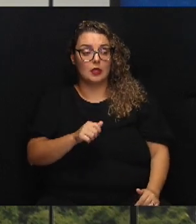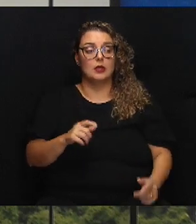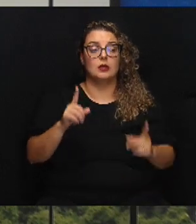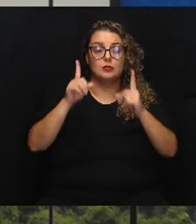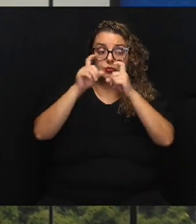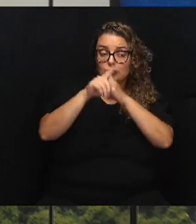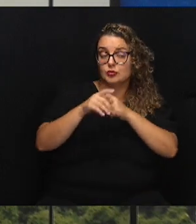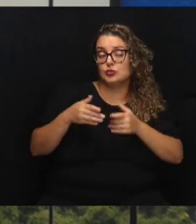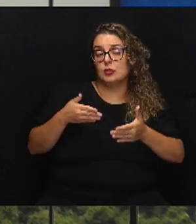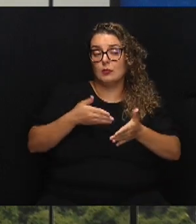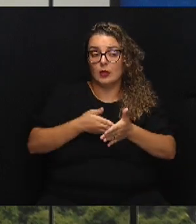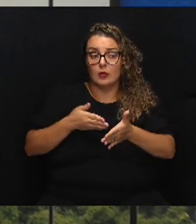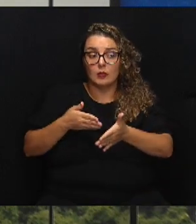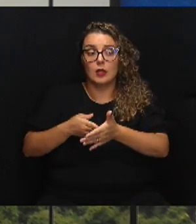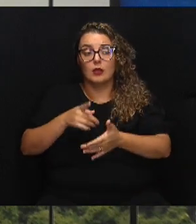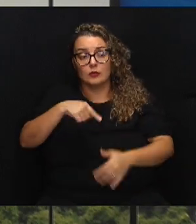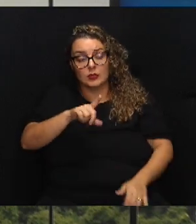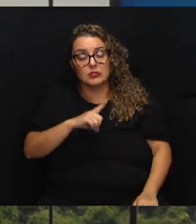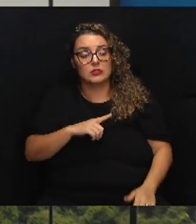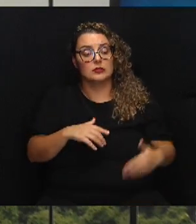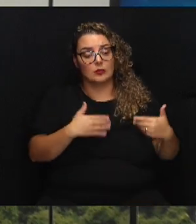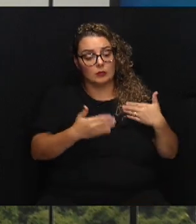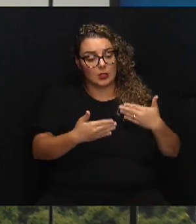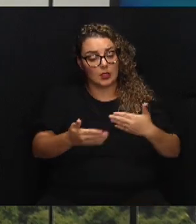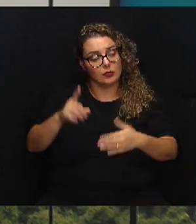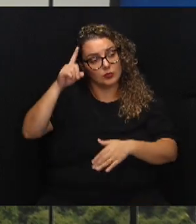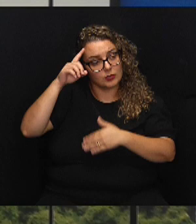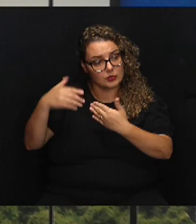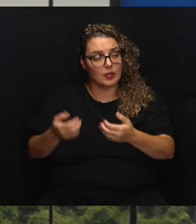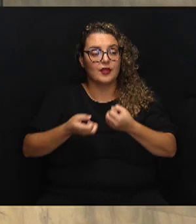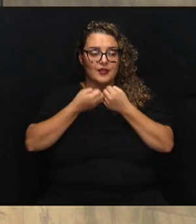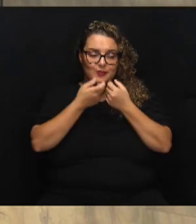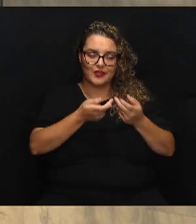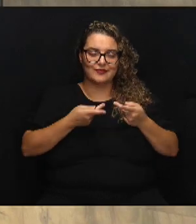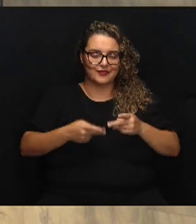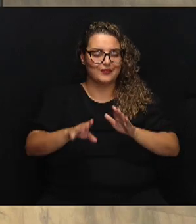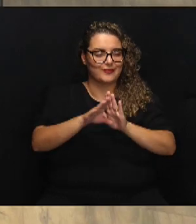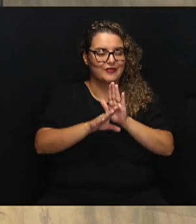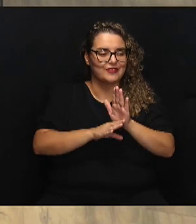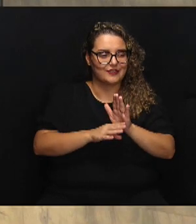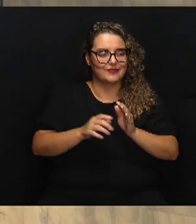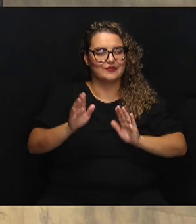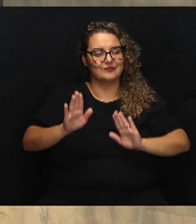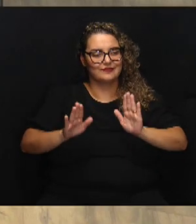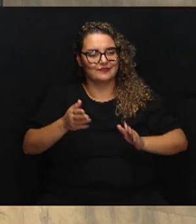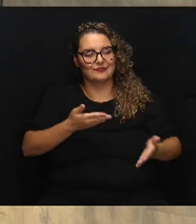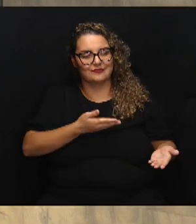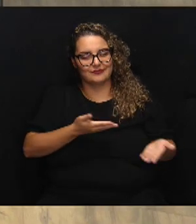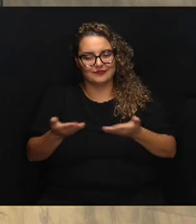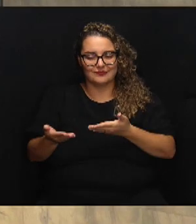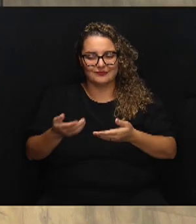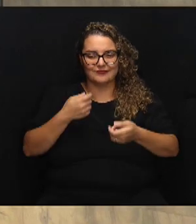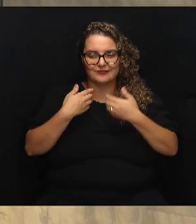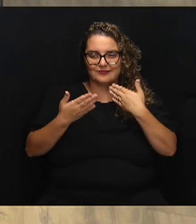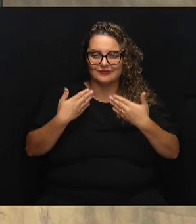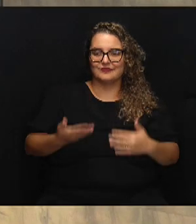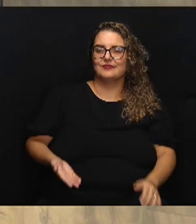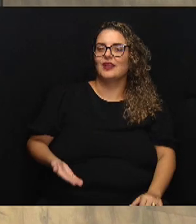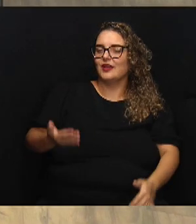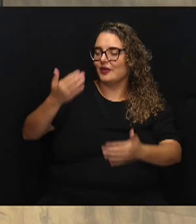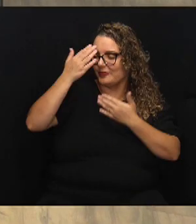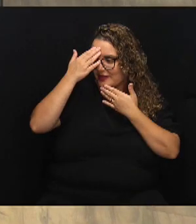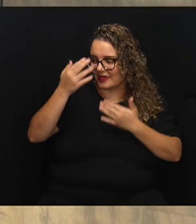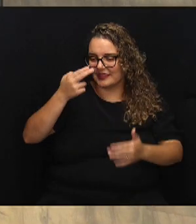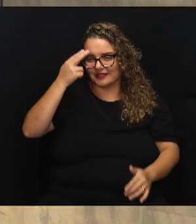os obstáculos que vocês têm ao longo do dia a dia. Seja bem-vinda ao programa Questão de Ordem. Muito obrigado pelo convite,